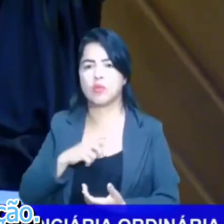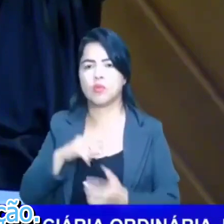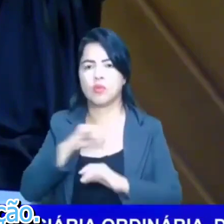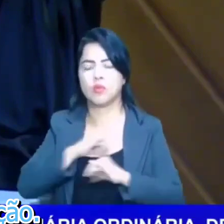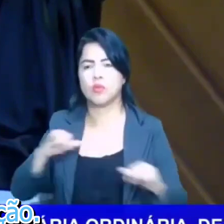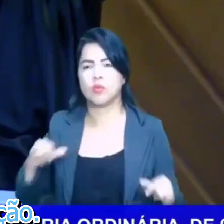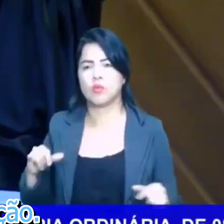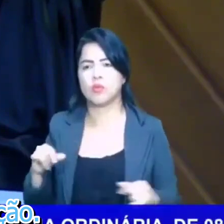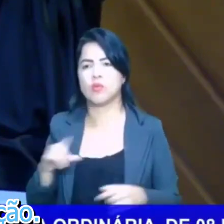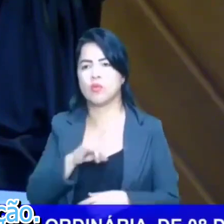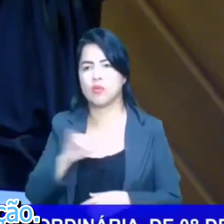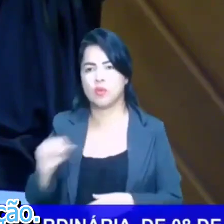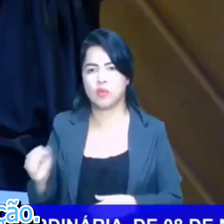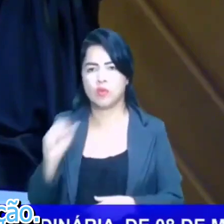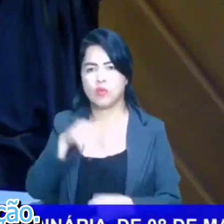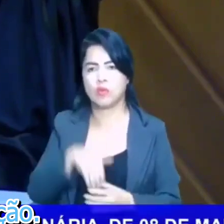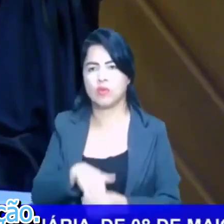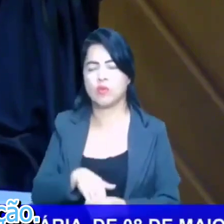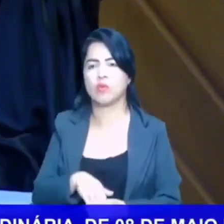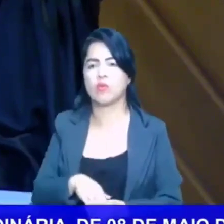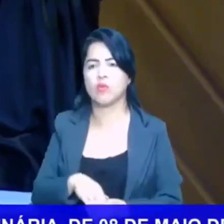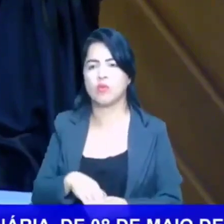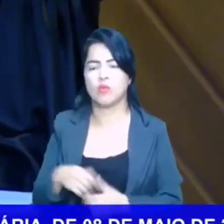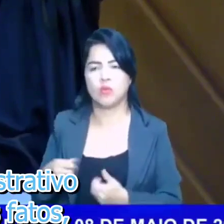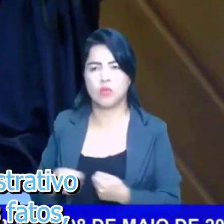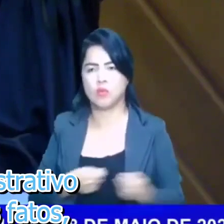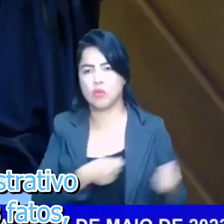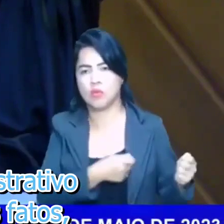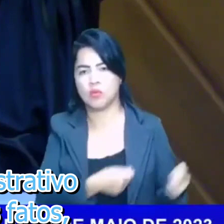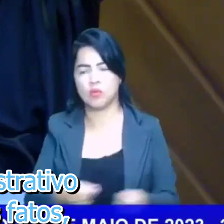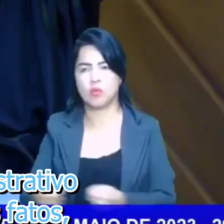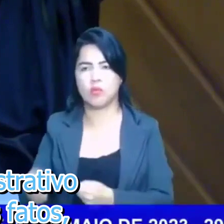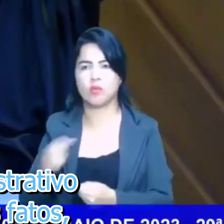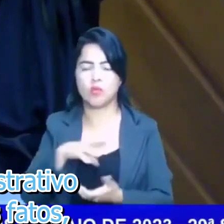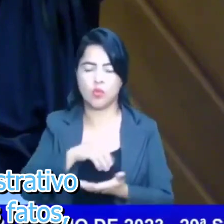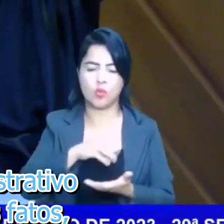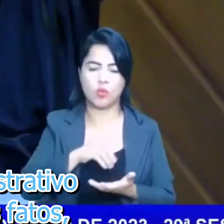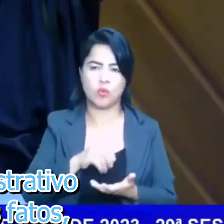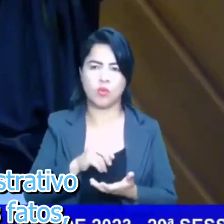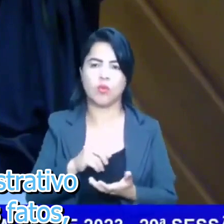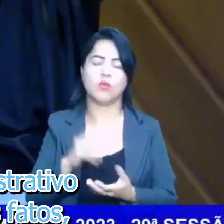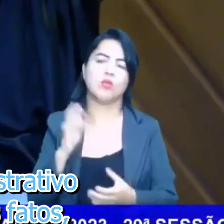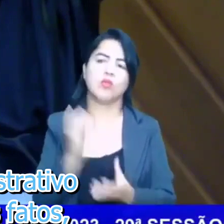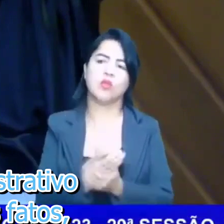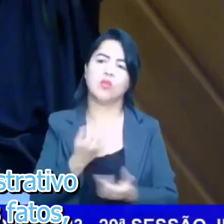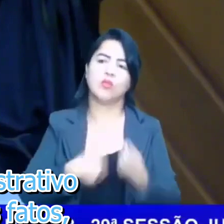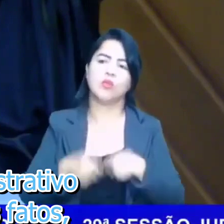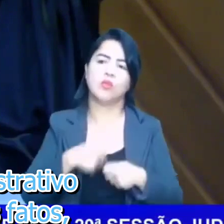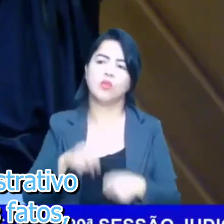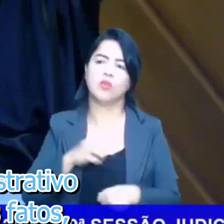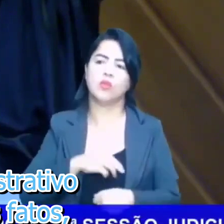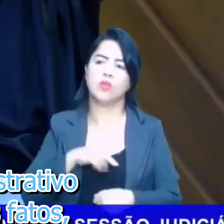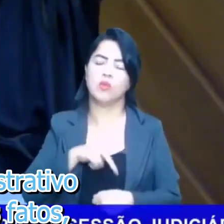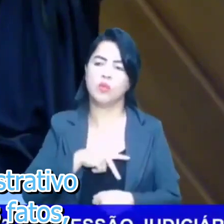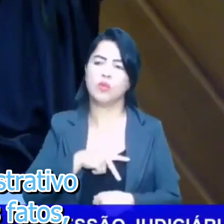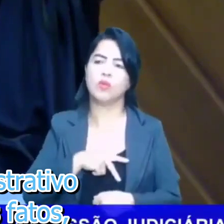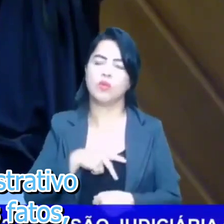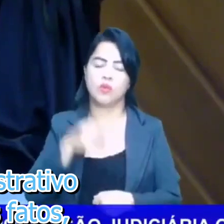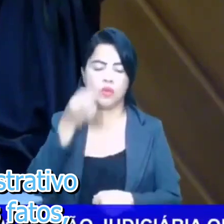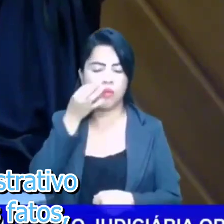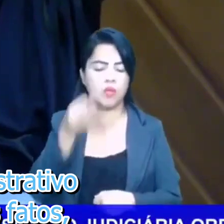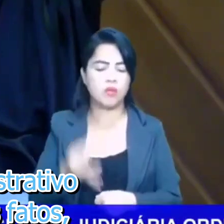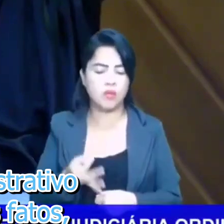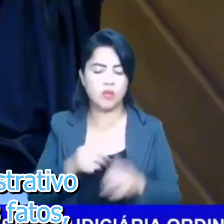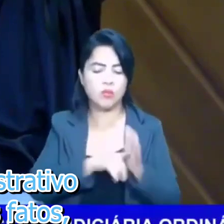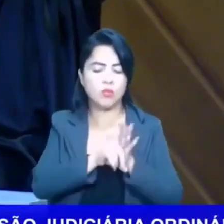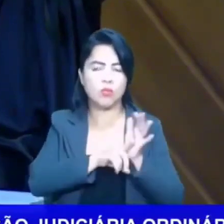divulgação no dia da eleição. Acompanha a exordial cópia do procedimento administrativo instaurado pelo Ministério Público para apuração dos